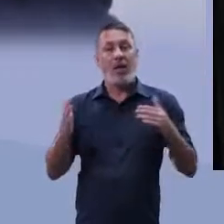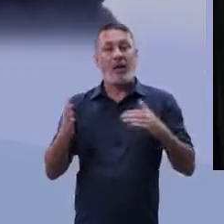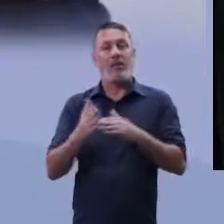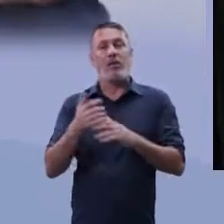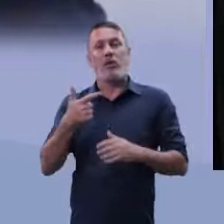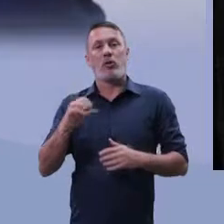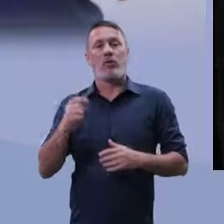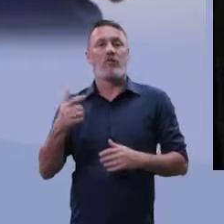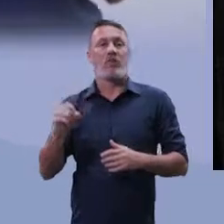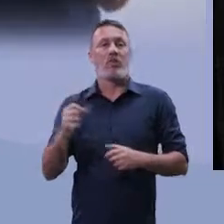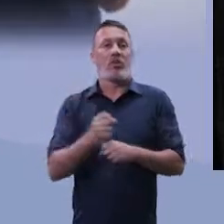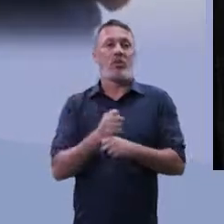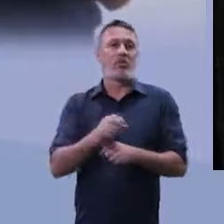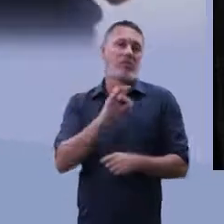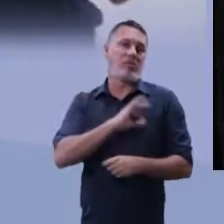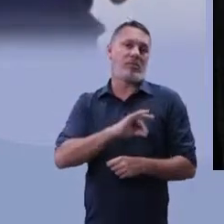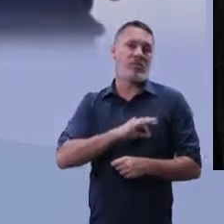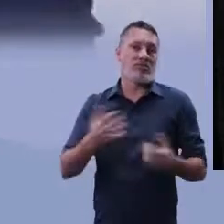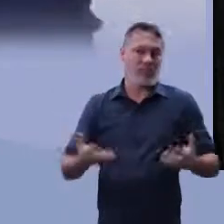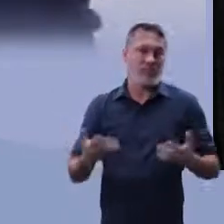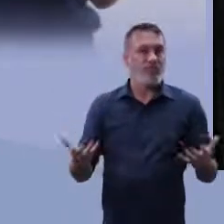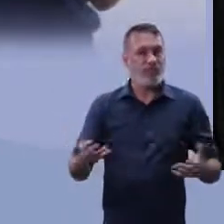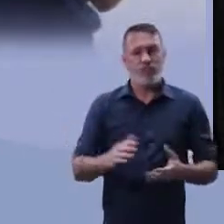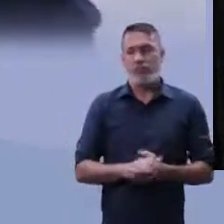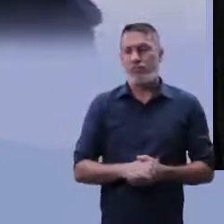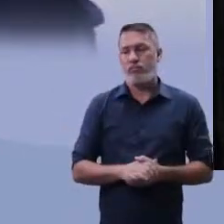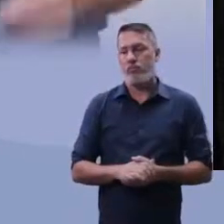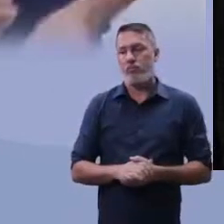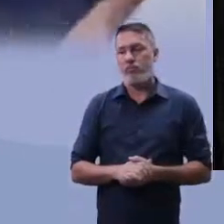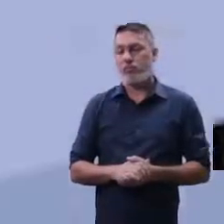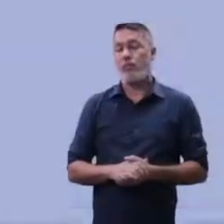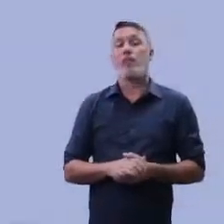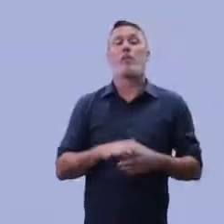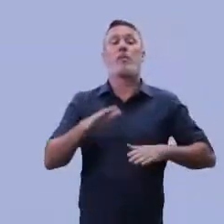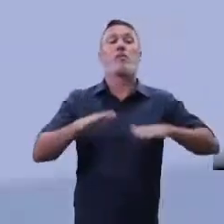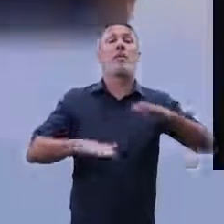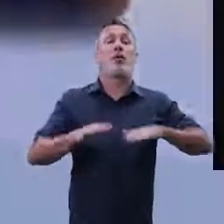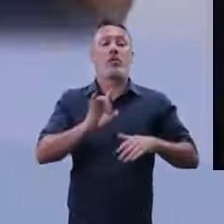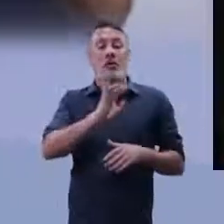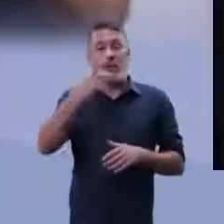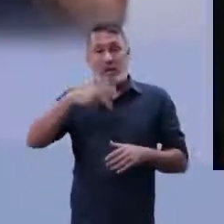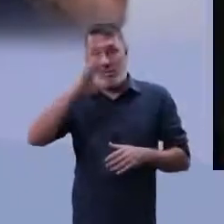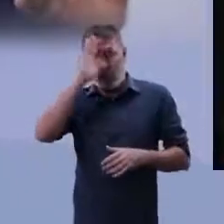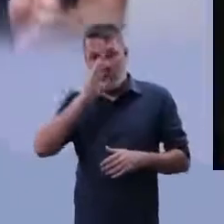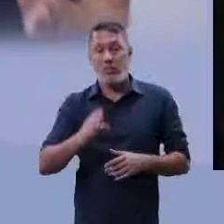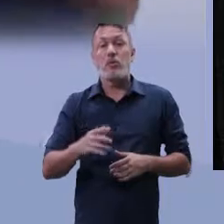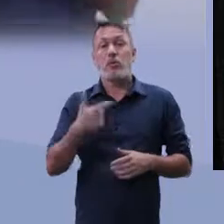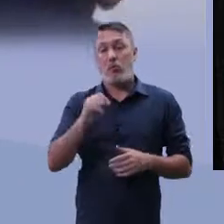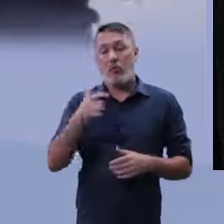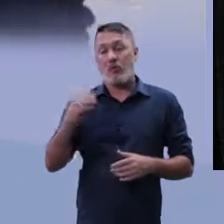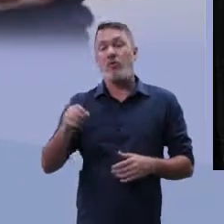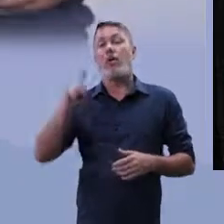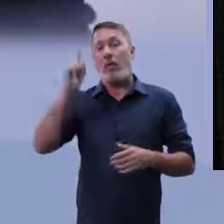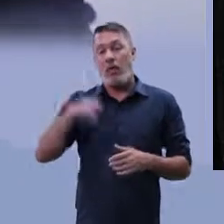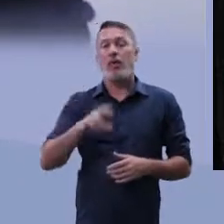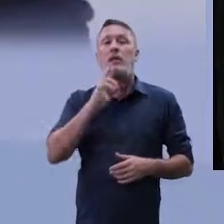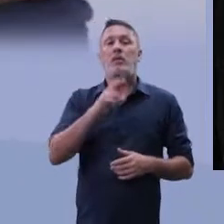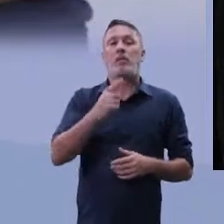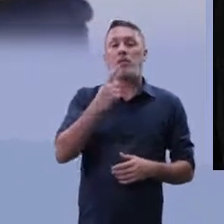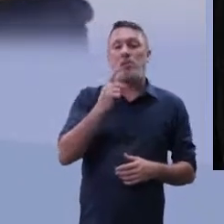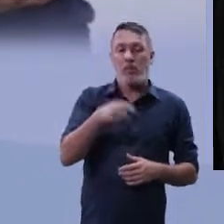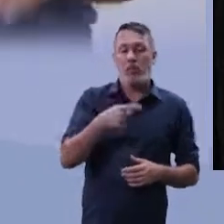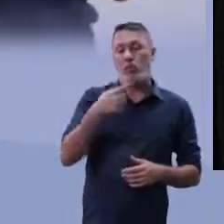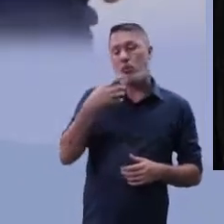1.474 o rendimento médio do brasileiro em 2020. O rendimento médio do brasileiro